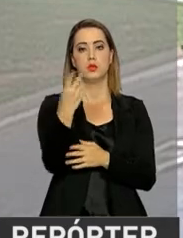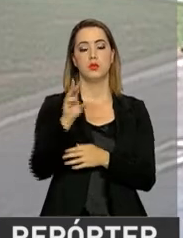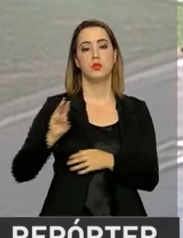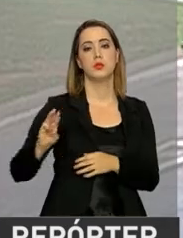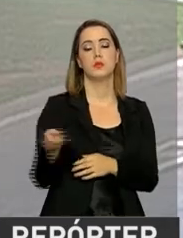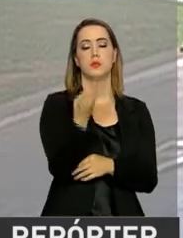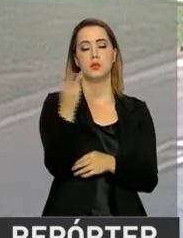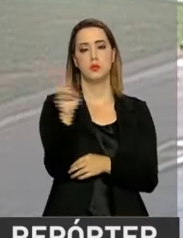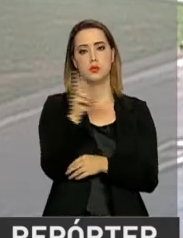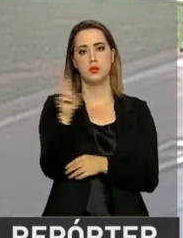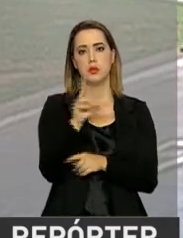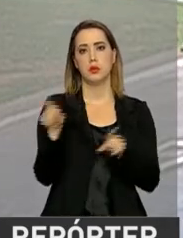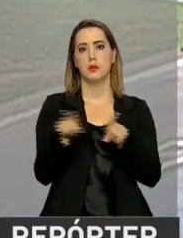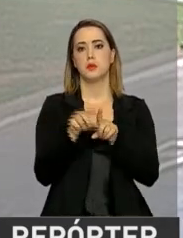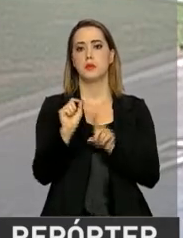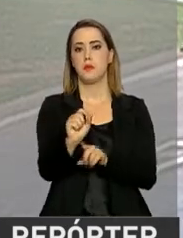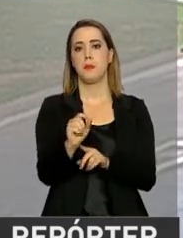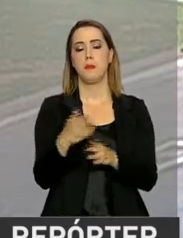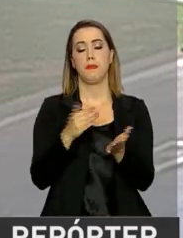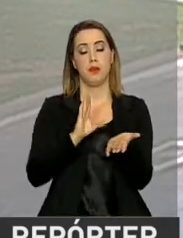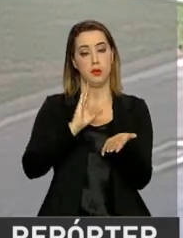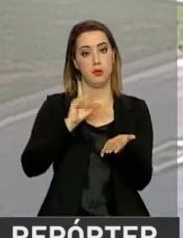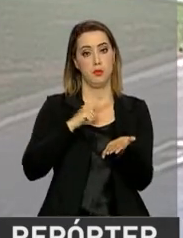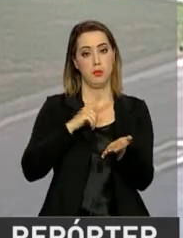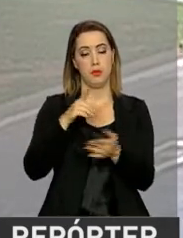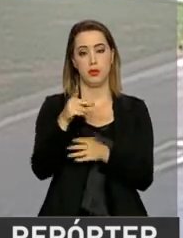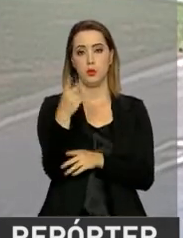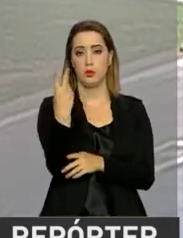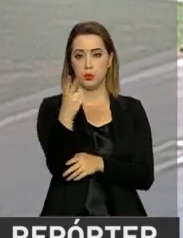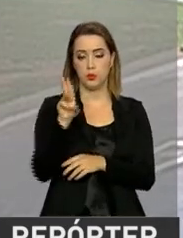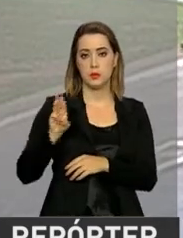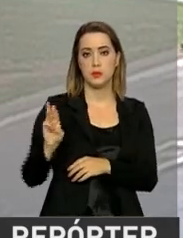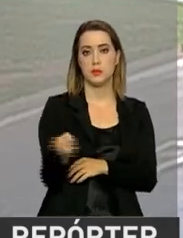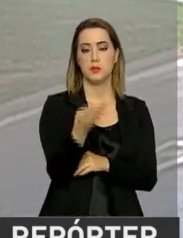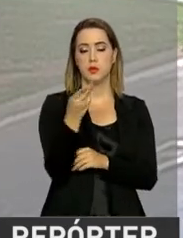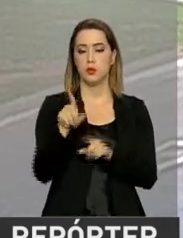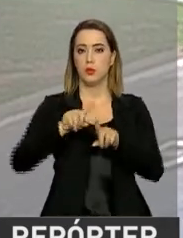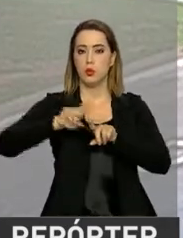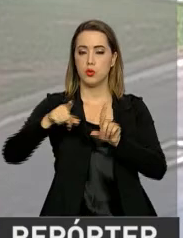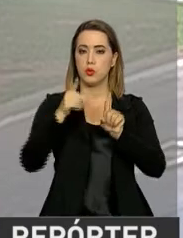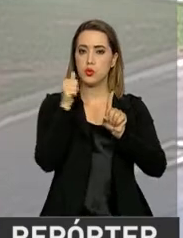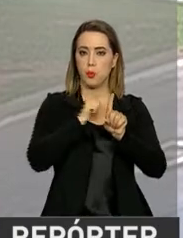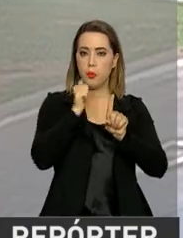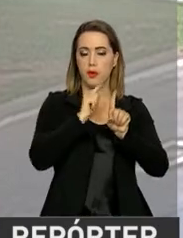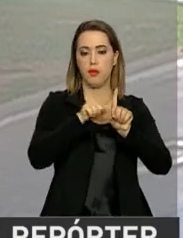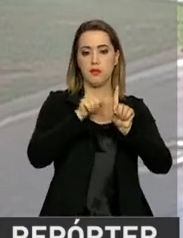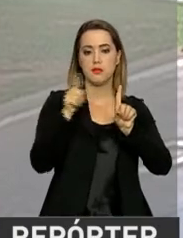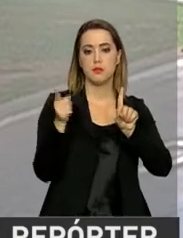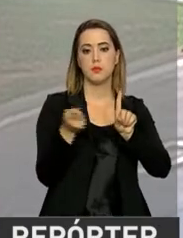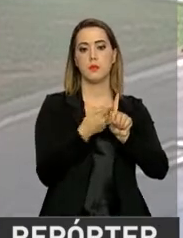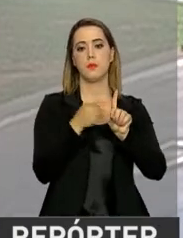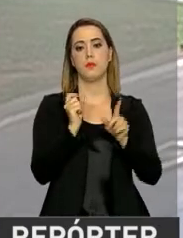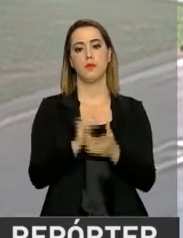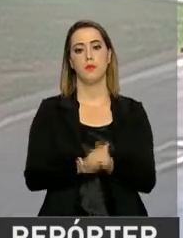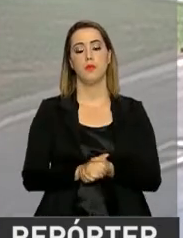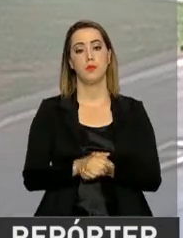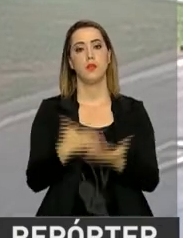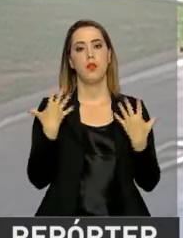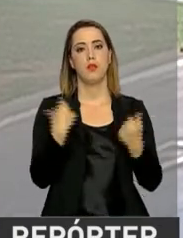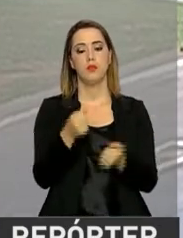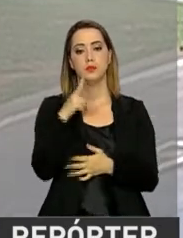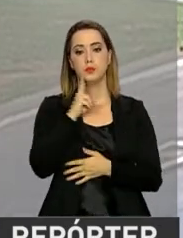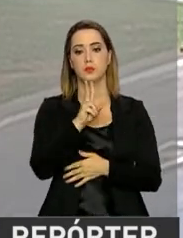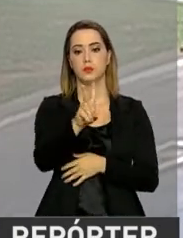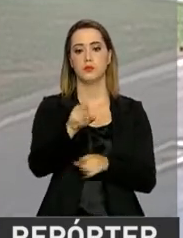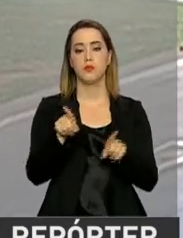R$ 52,5 milhões de reais para atender 2,1 milhões de gestantes que fazem um acompanhamento pelo Sistema Único de Saúde. Vamos